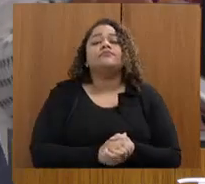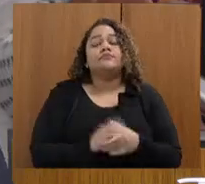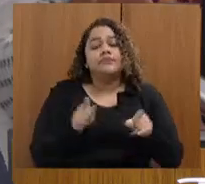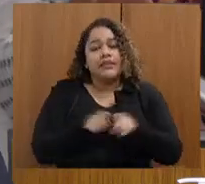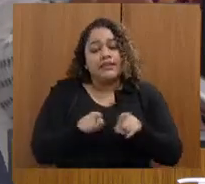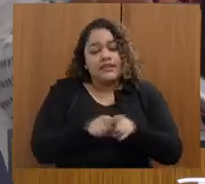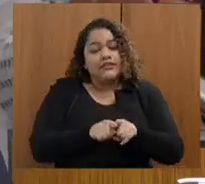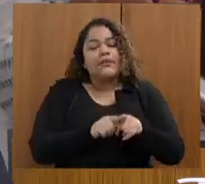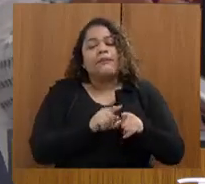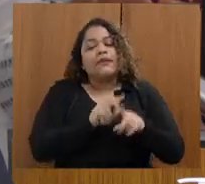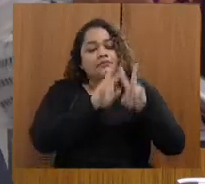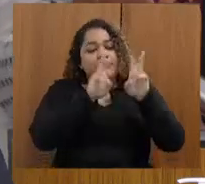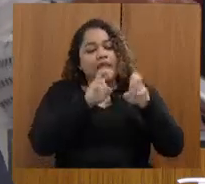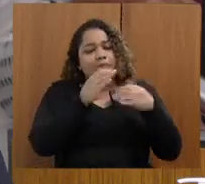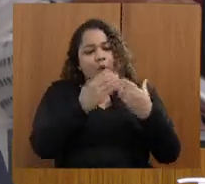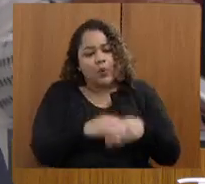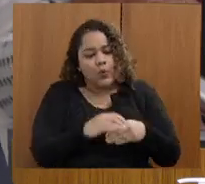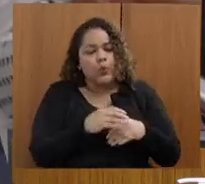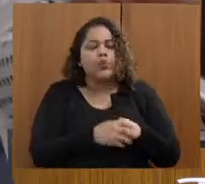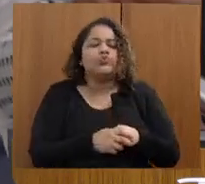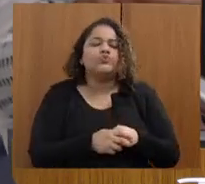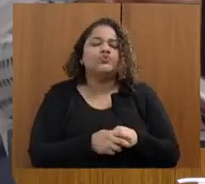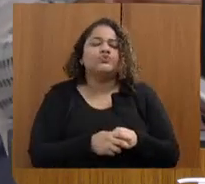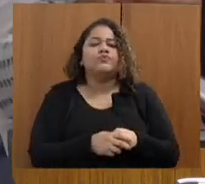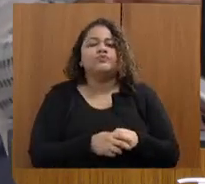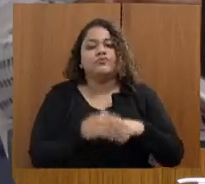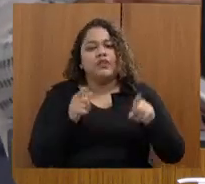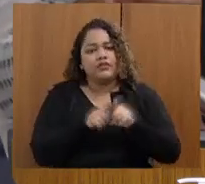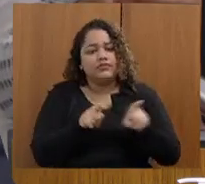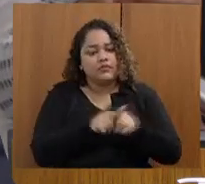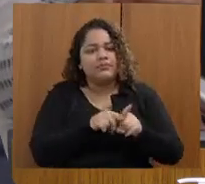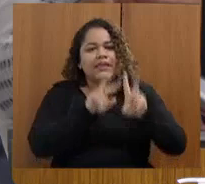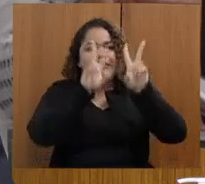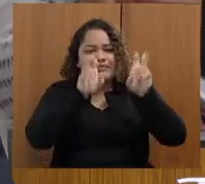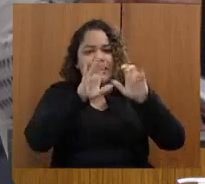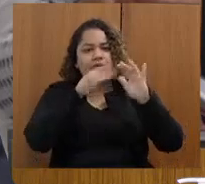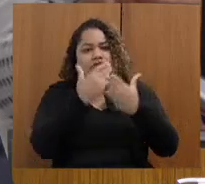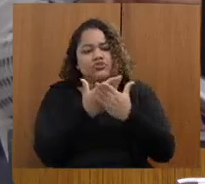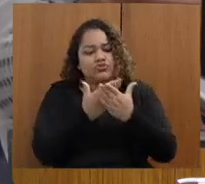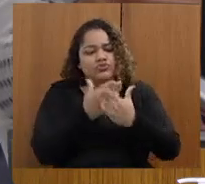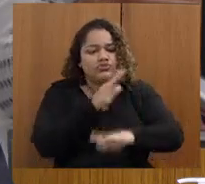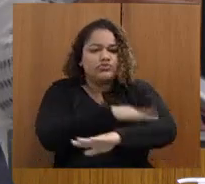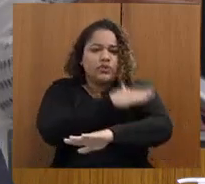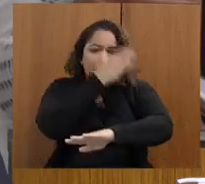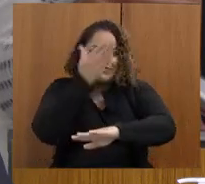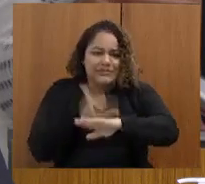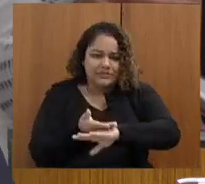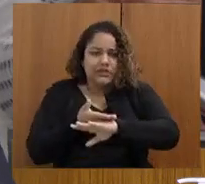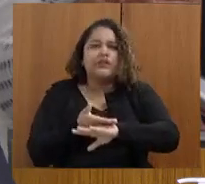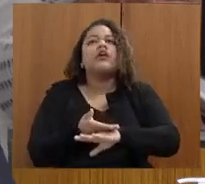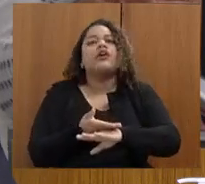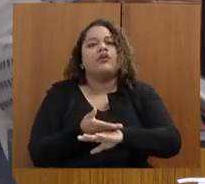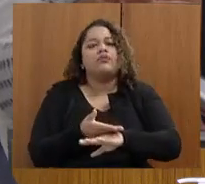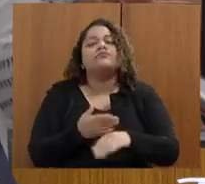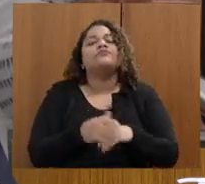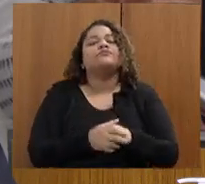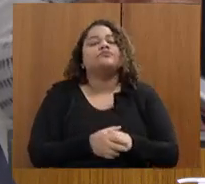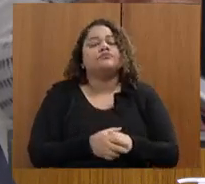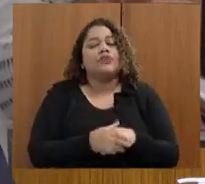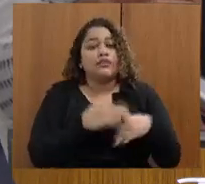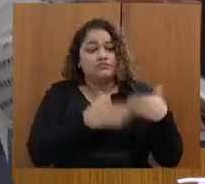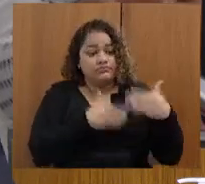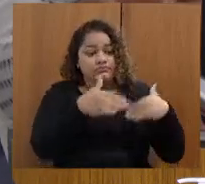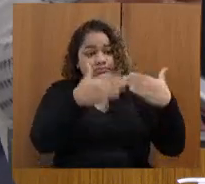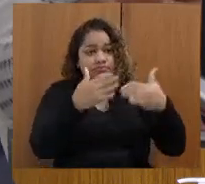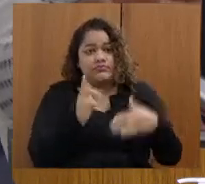concurso com relação à questão do tempo integral que está avançando avançando bem com a relação a questão